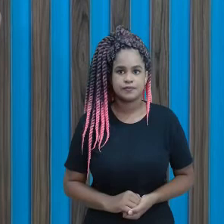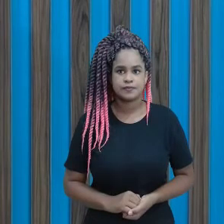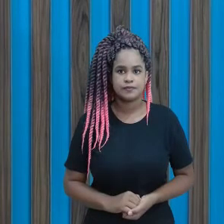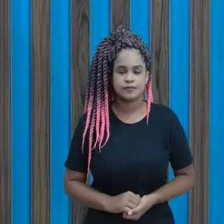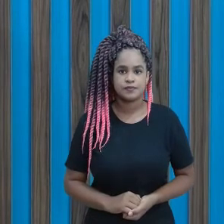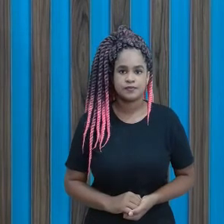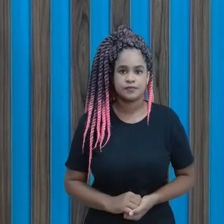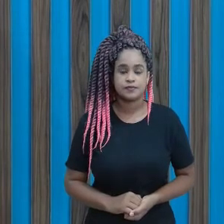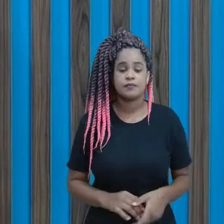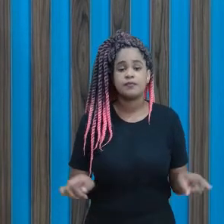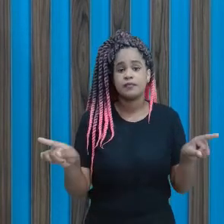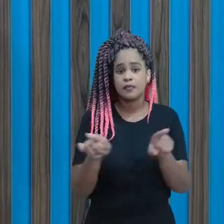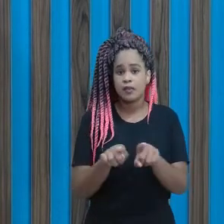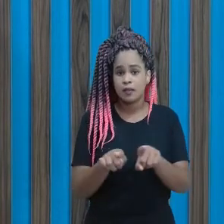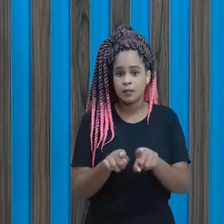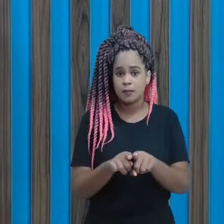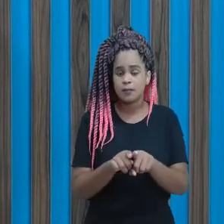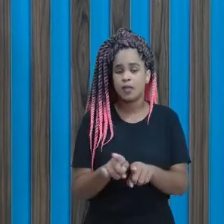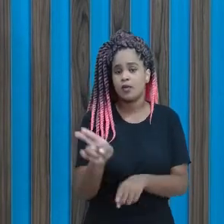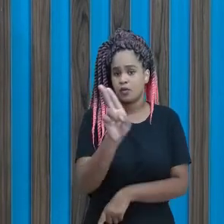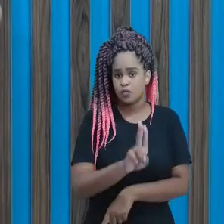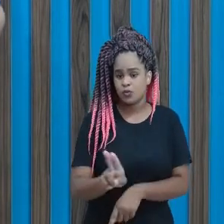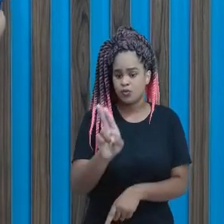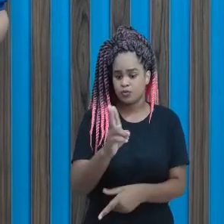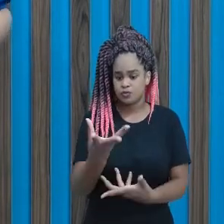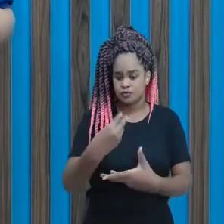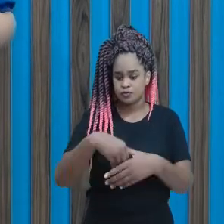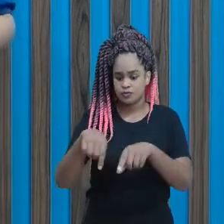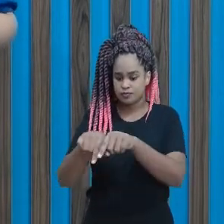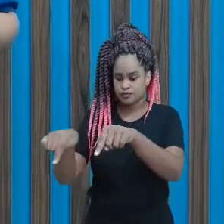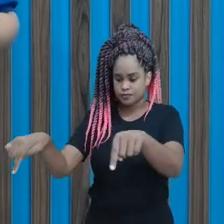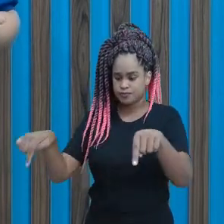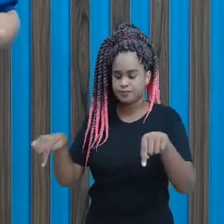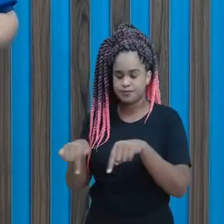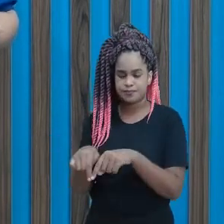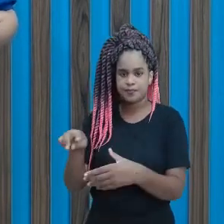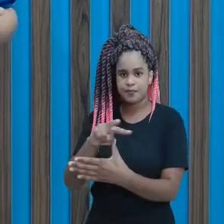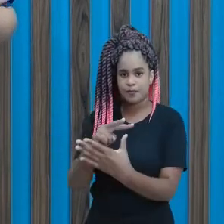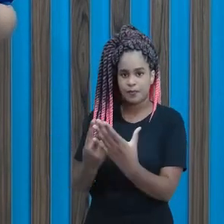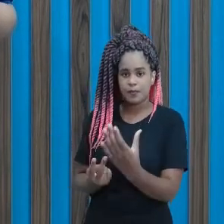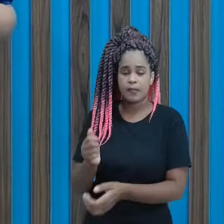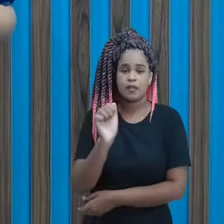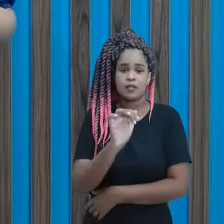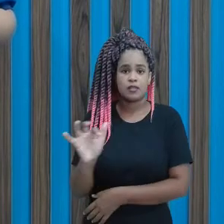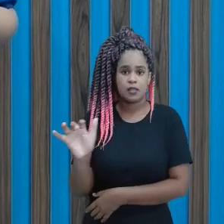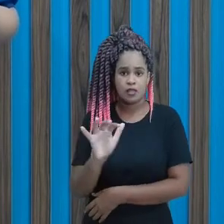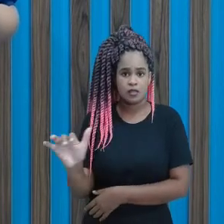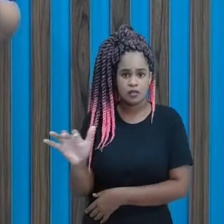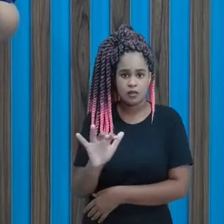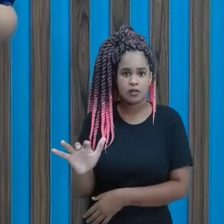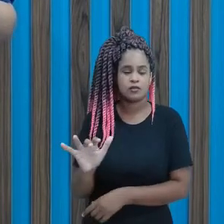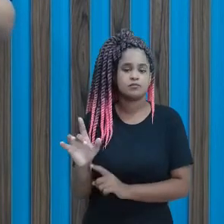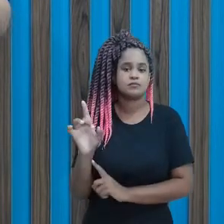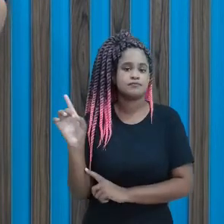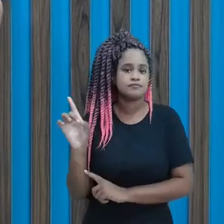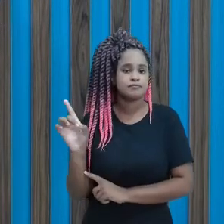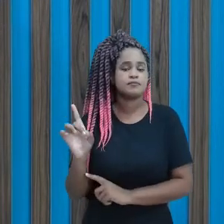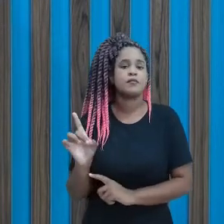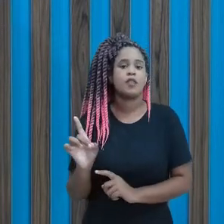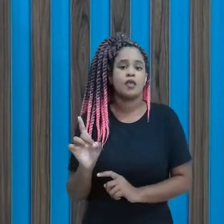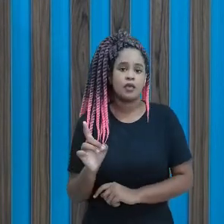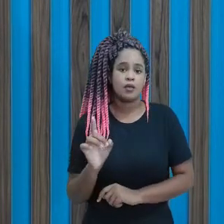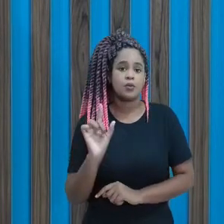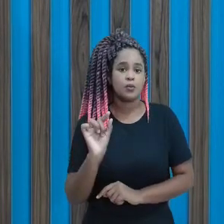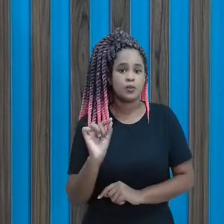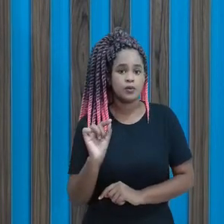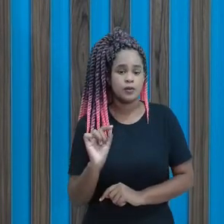Bom, nós temos aí no uso, né, na sala bilíngue, a datilologia, que é uma ponte entre o